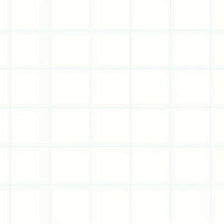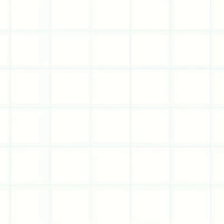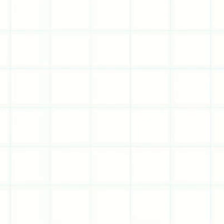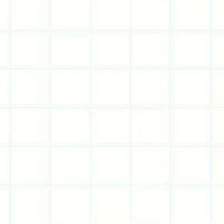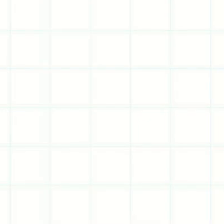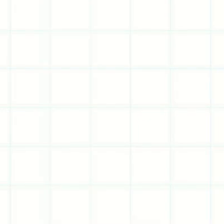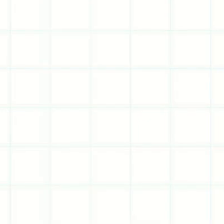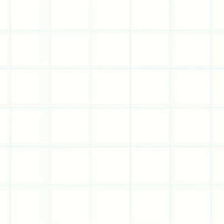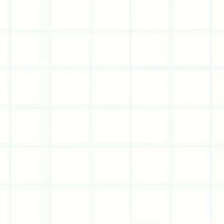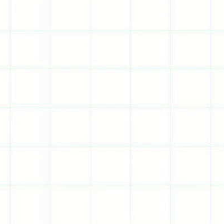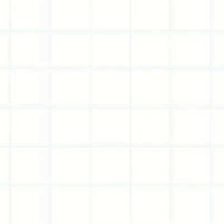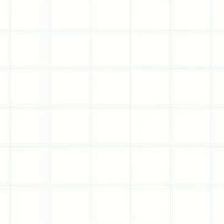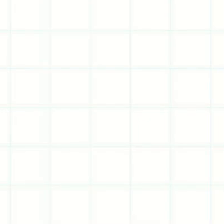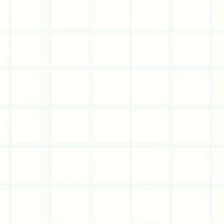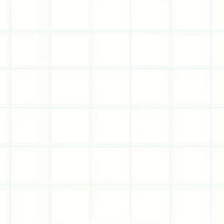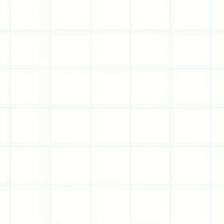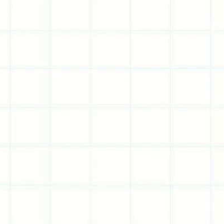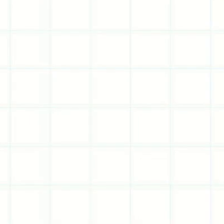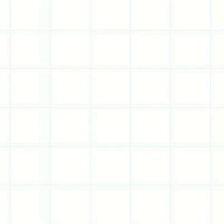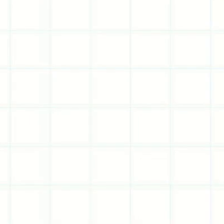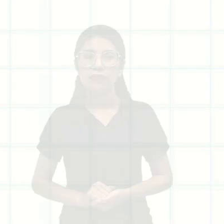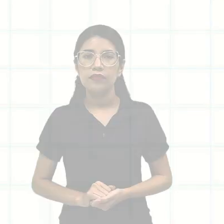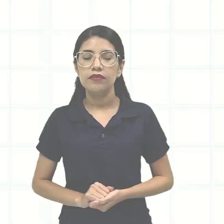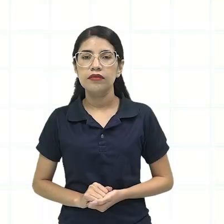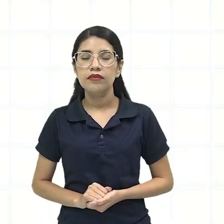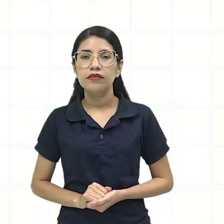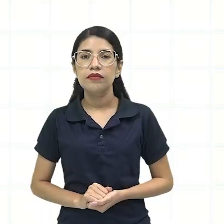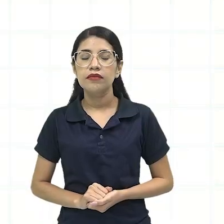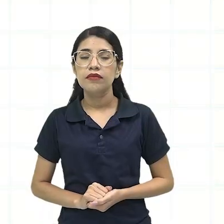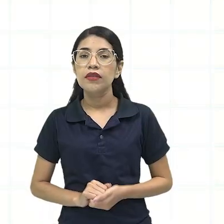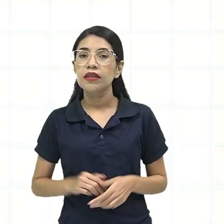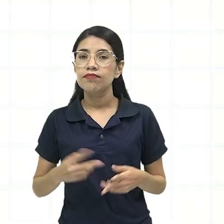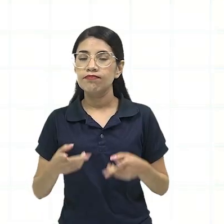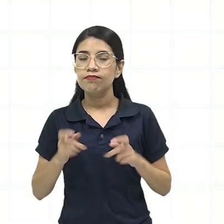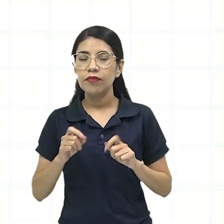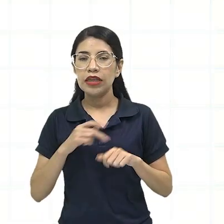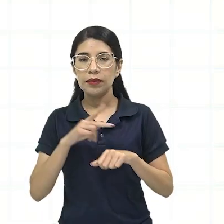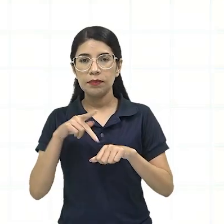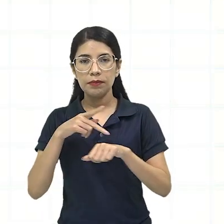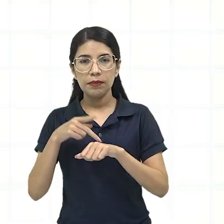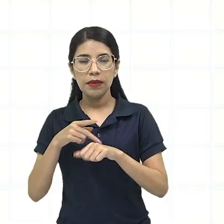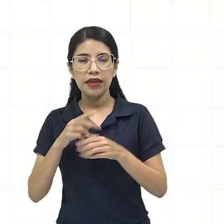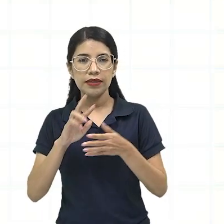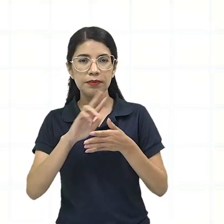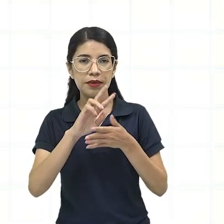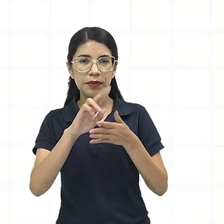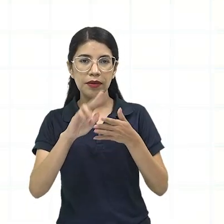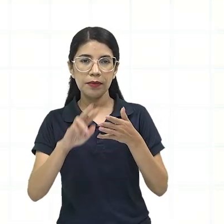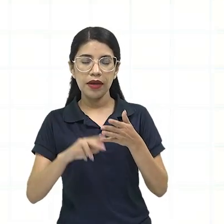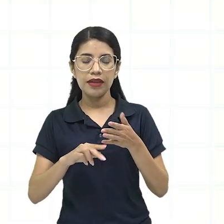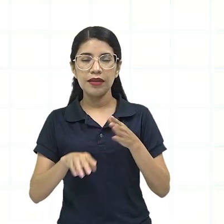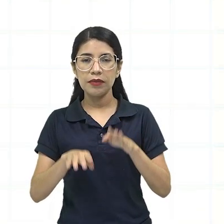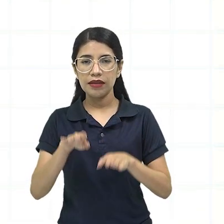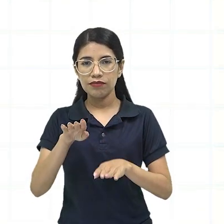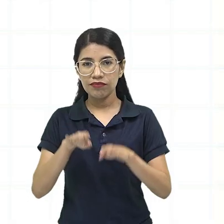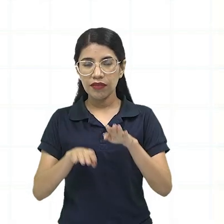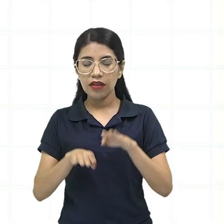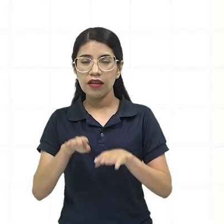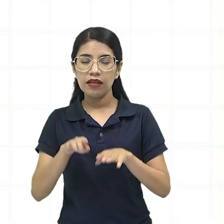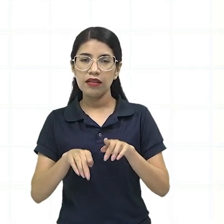82,7%, muito alta a diferença. A Suécia também aqui do lado está entre os mais igualitários, né? Nós temos uma diferença só